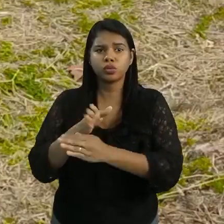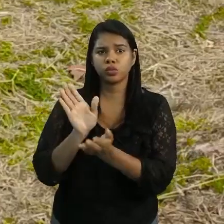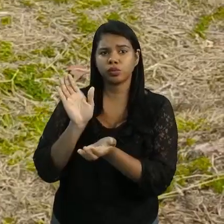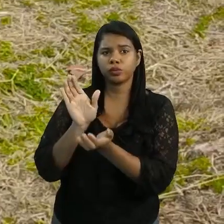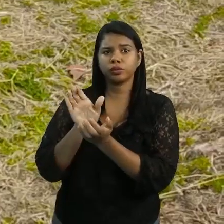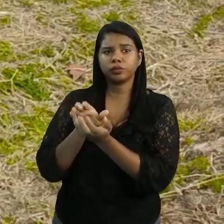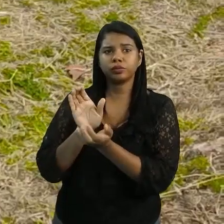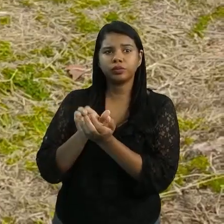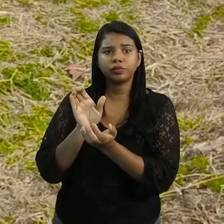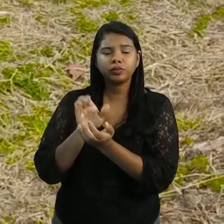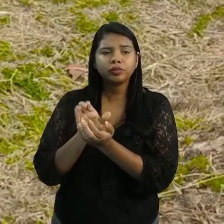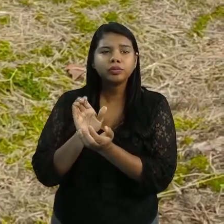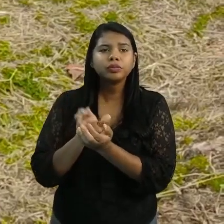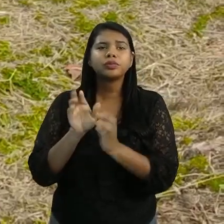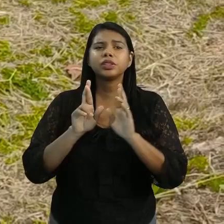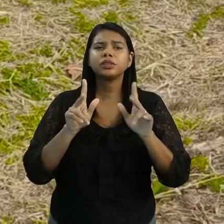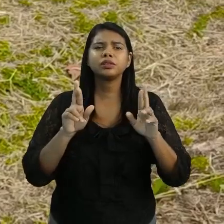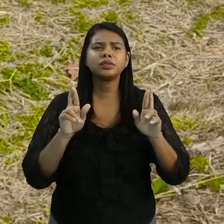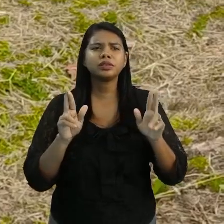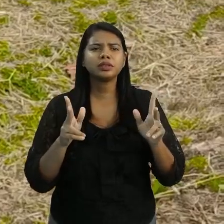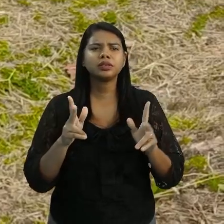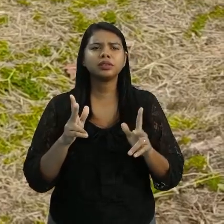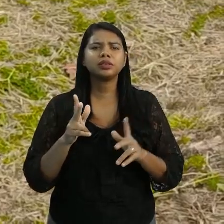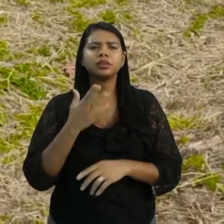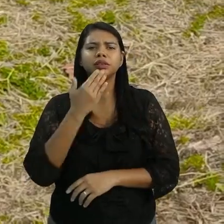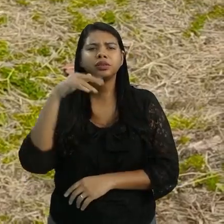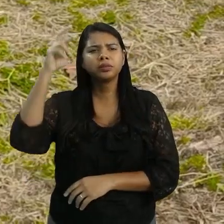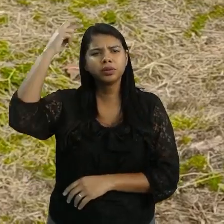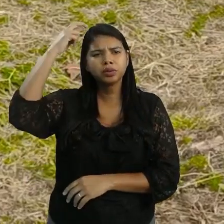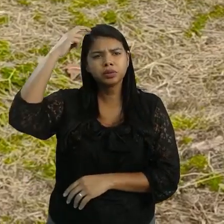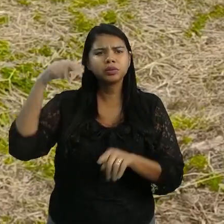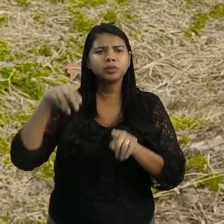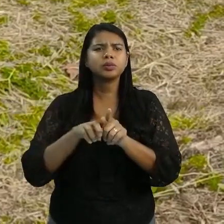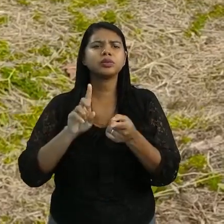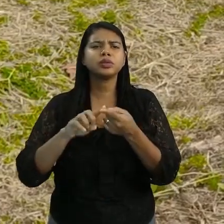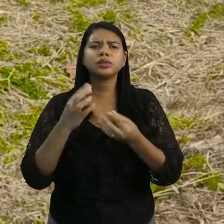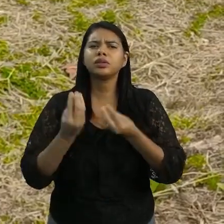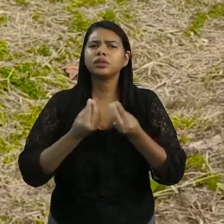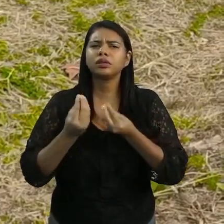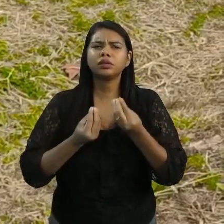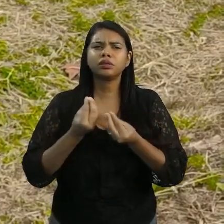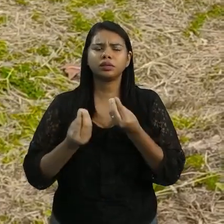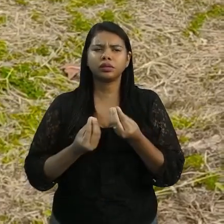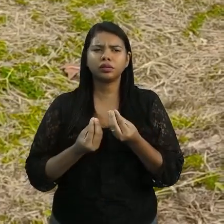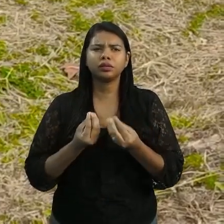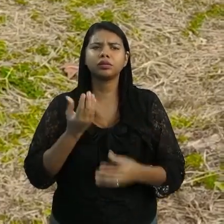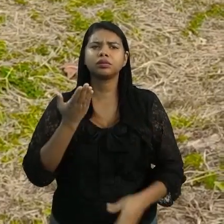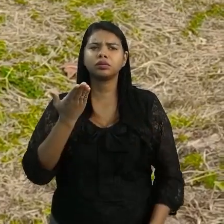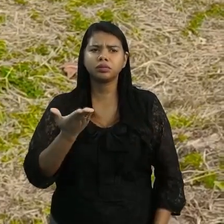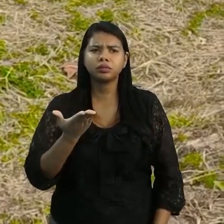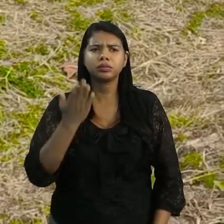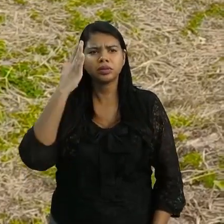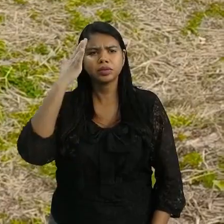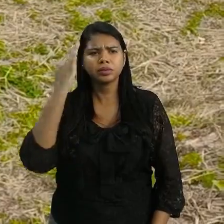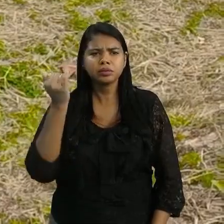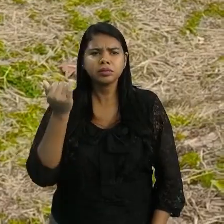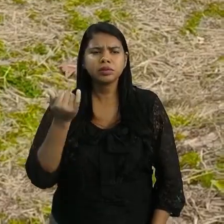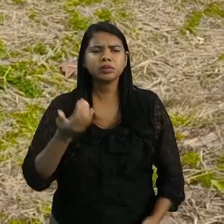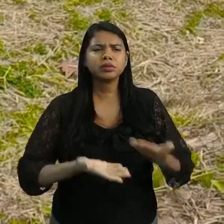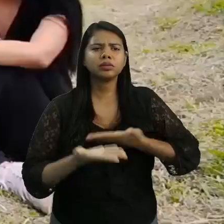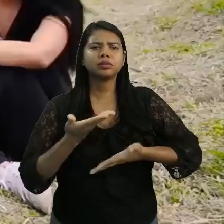Eles têm uma relação aqui na comunidade com a alimentação, entre as funções deles. Ela é da Argentina e ele é de